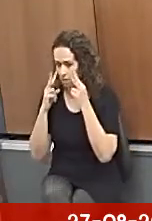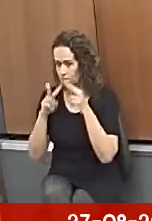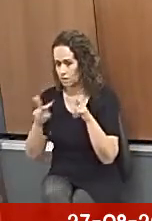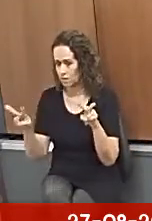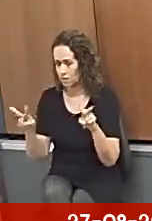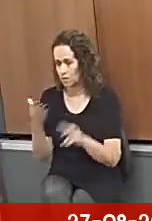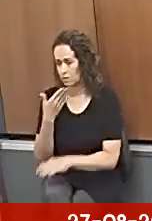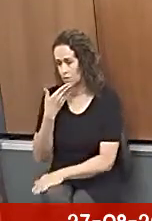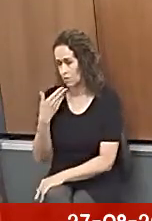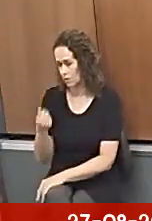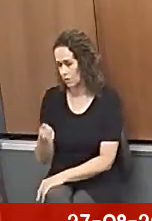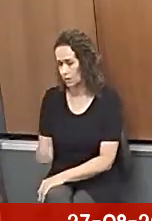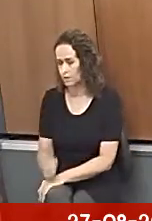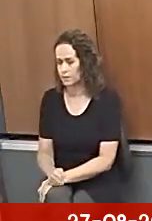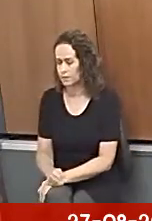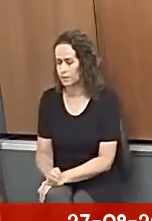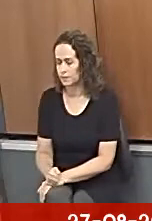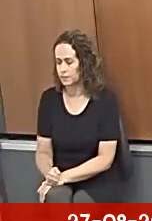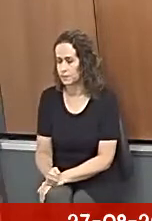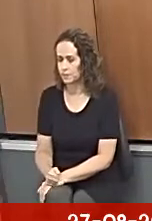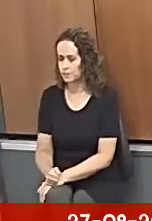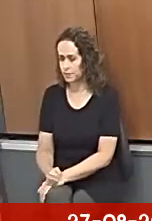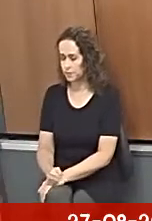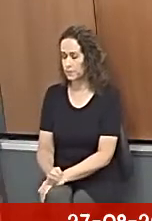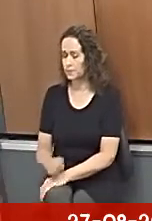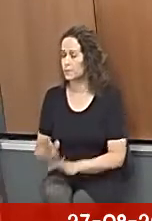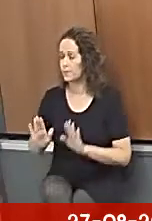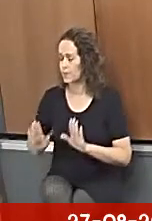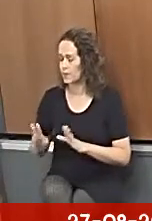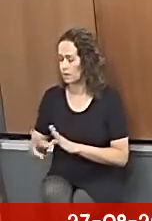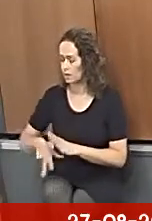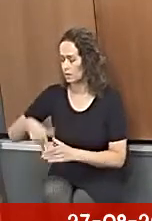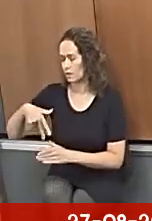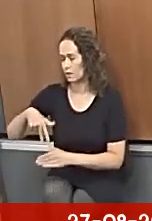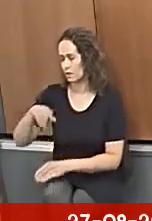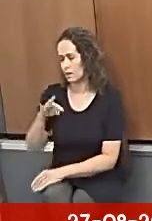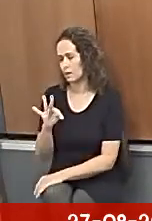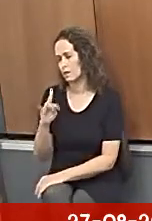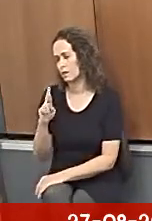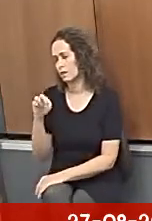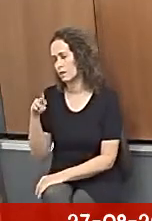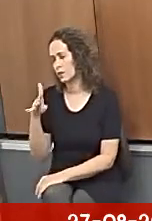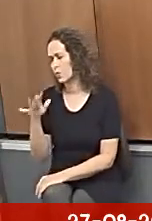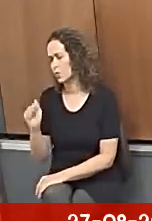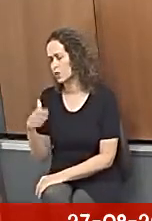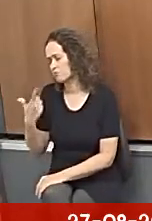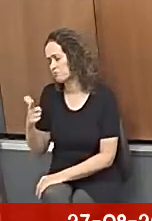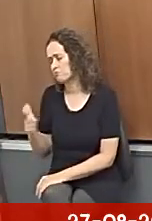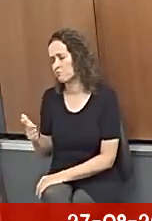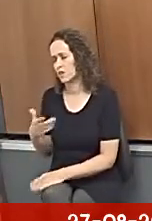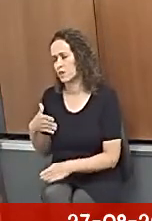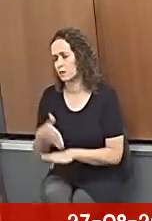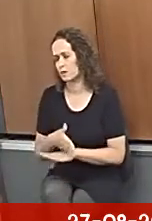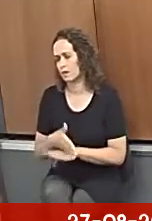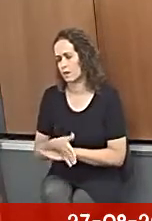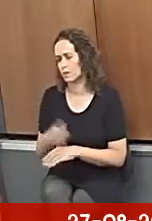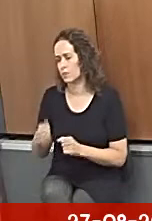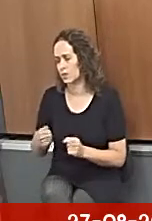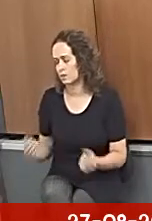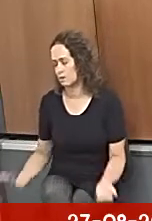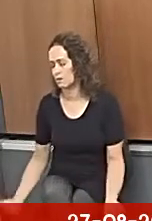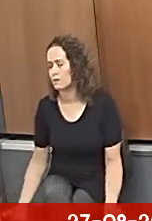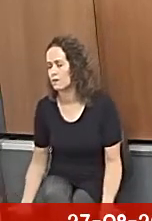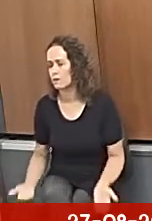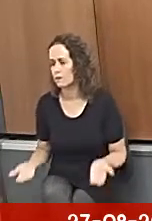melhor acesso à tribo decência na tribuna você não tem acesso ele tem que ser carregado